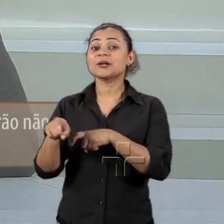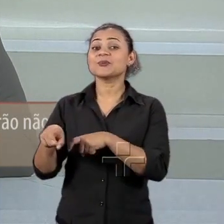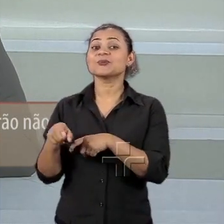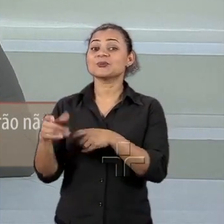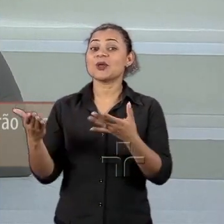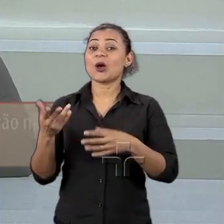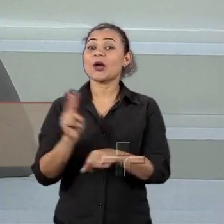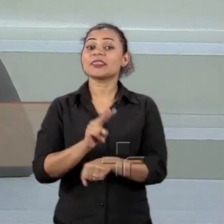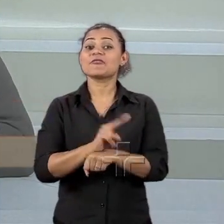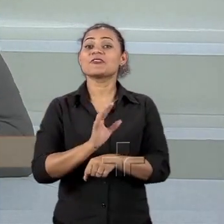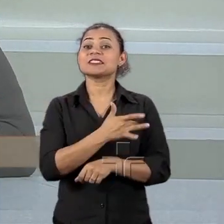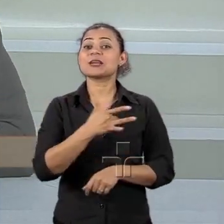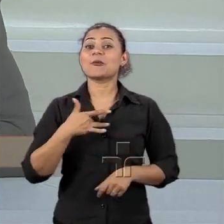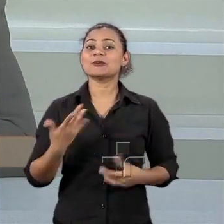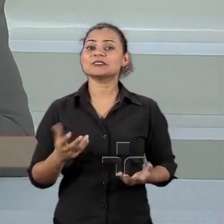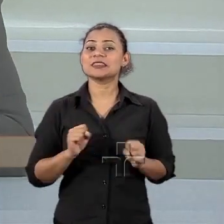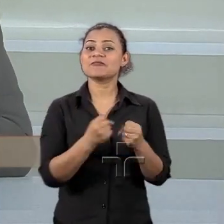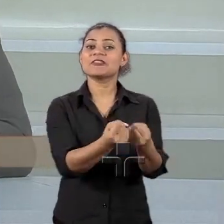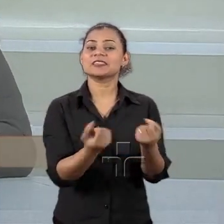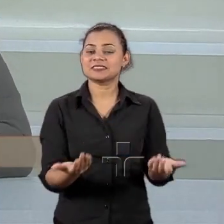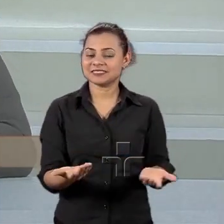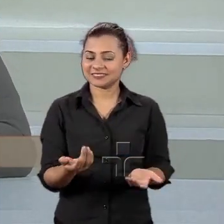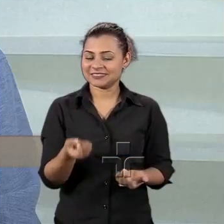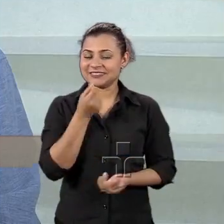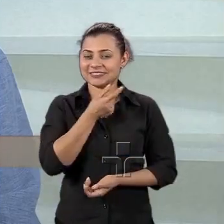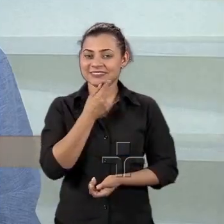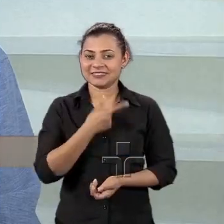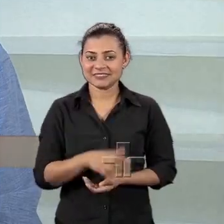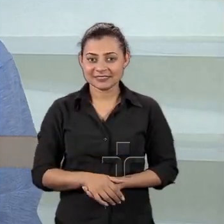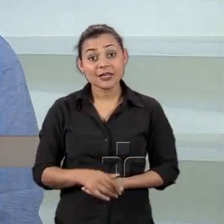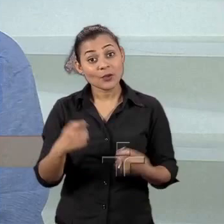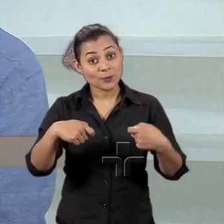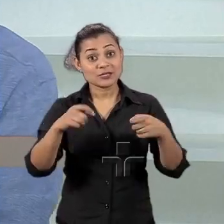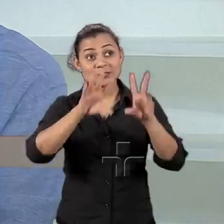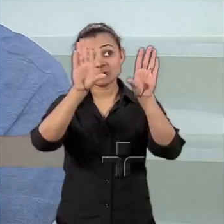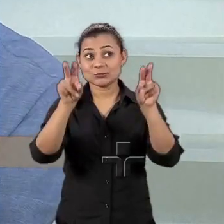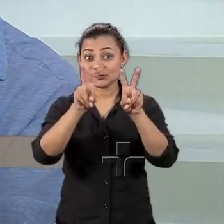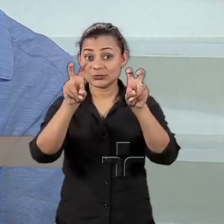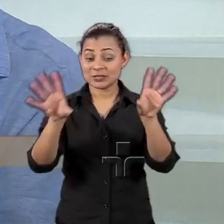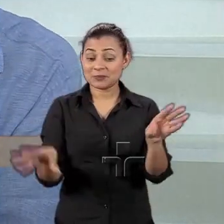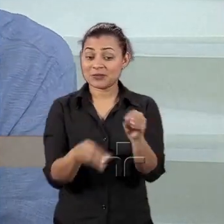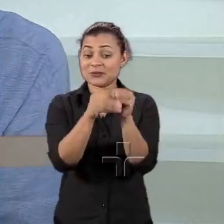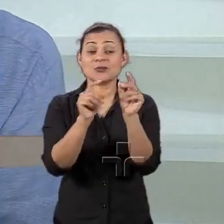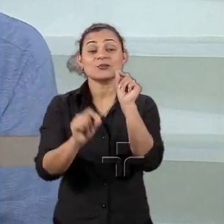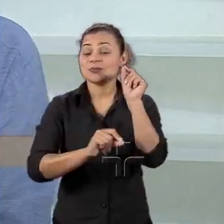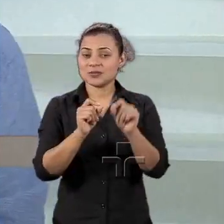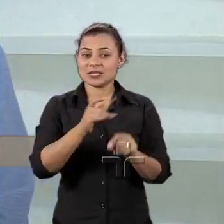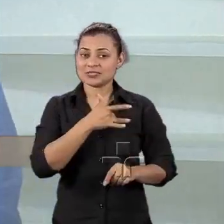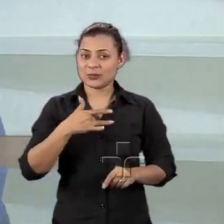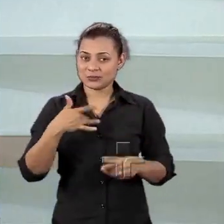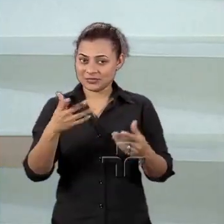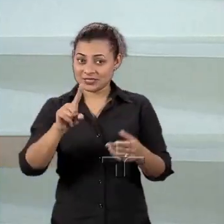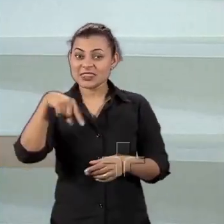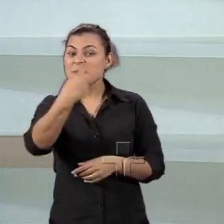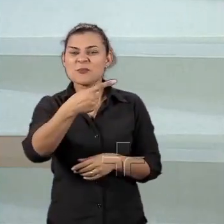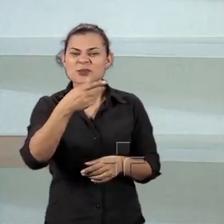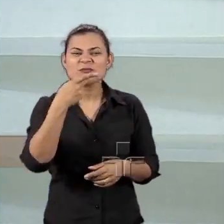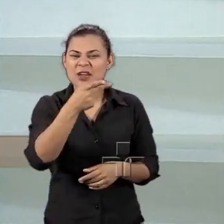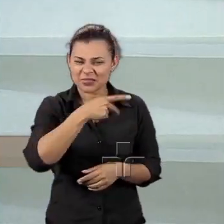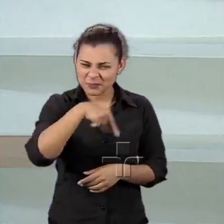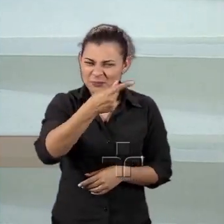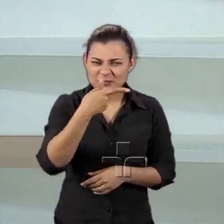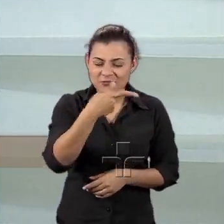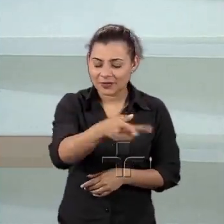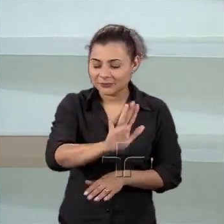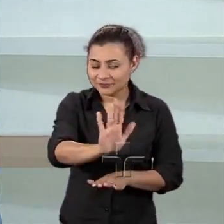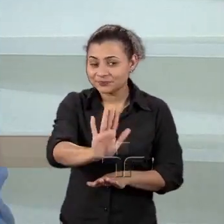sendo a defensora da saúde, lido muito com saúde. Eu preciso falar alguma coisa disso, Ricardo. Por favor, né? Não, mas não vou falar agora, na próxima vez. Aproveita, eu